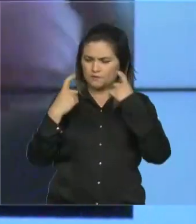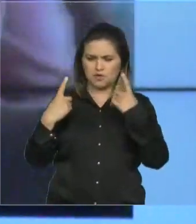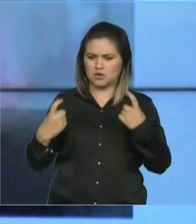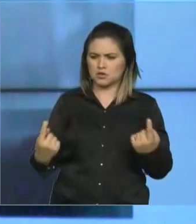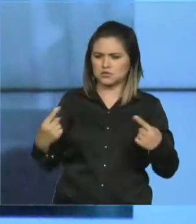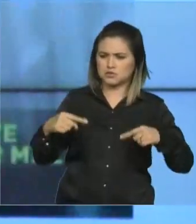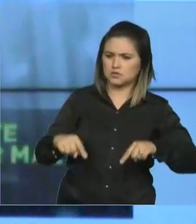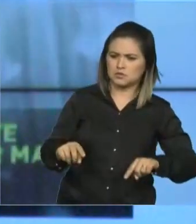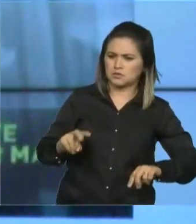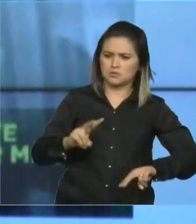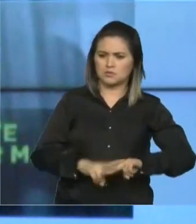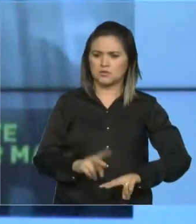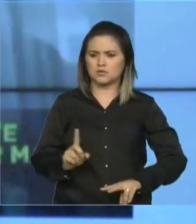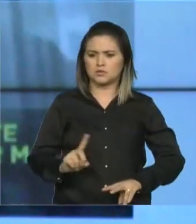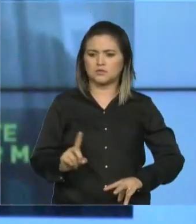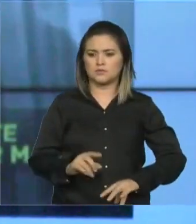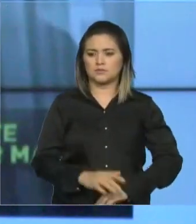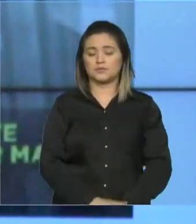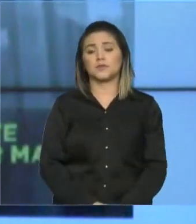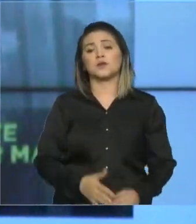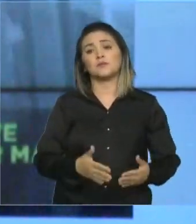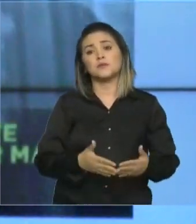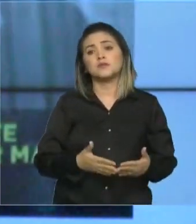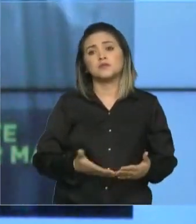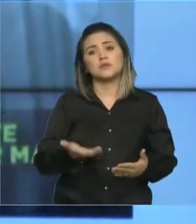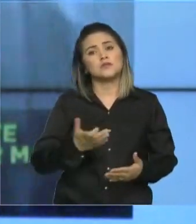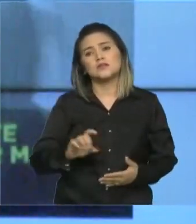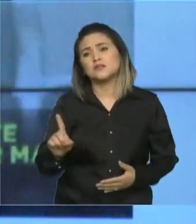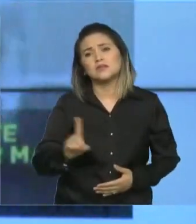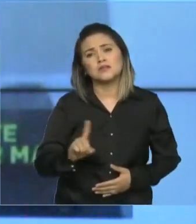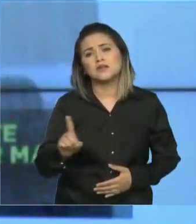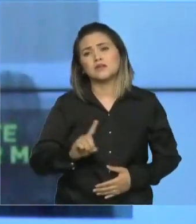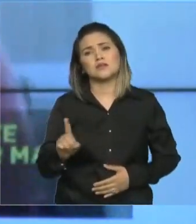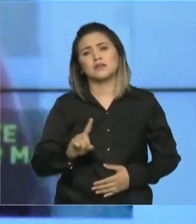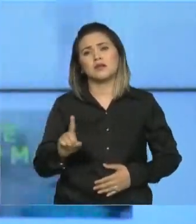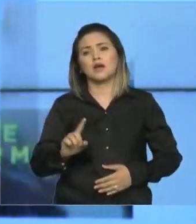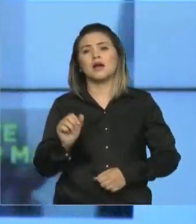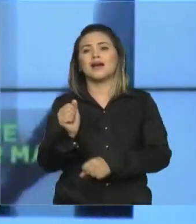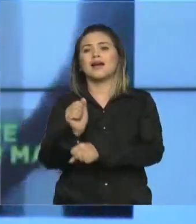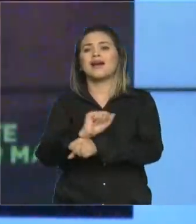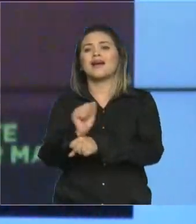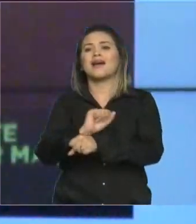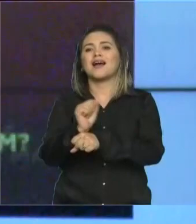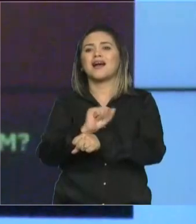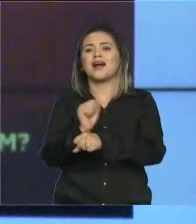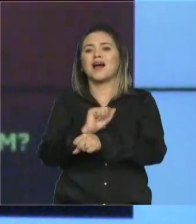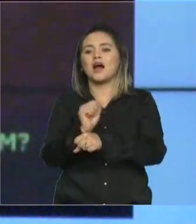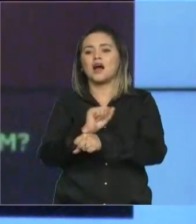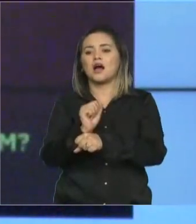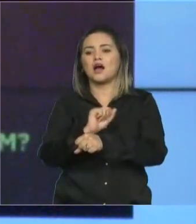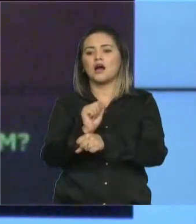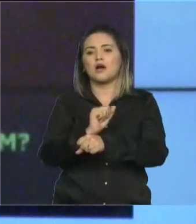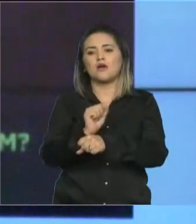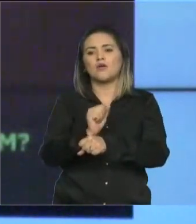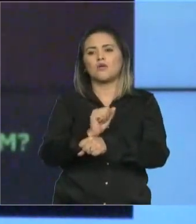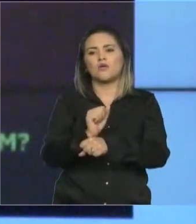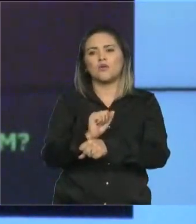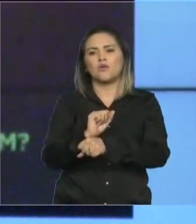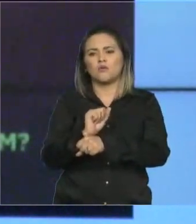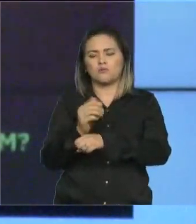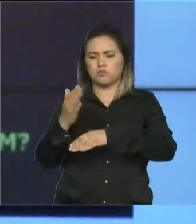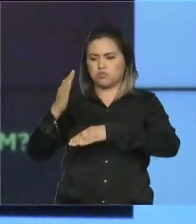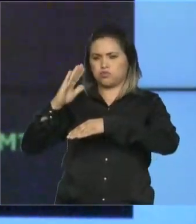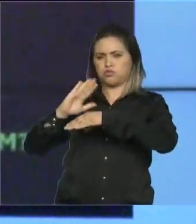para não ir na gaiola do camburão, porque isso aqui, destaca-se, é uma prisão civil. Não